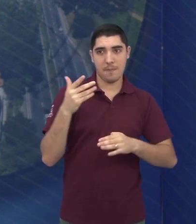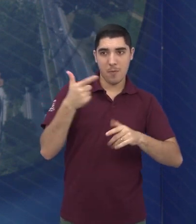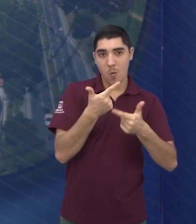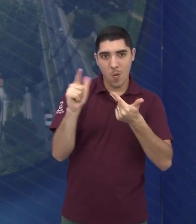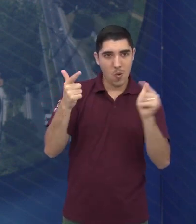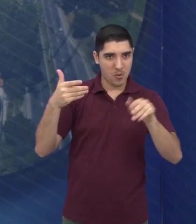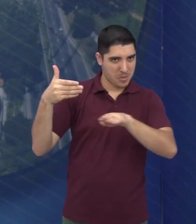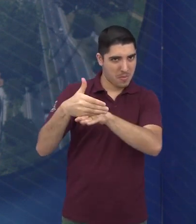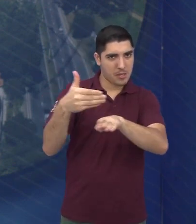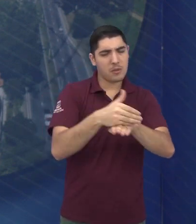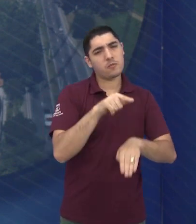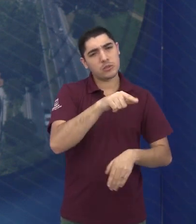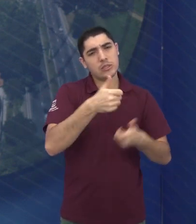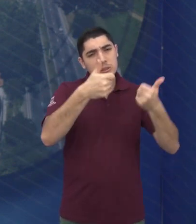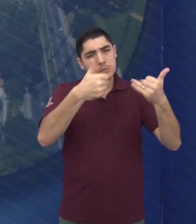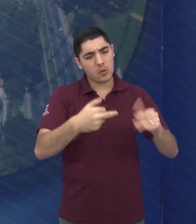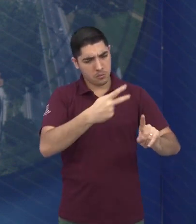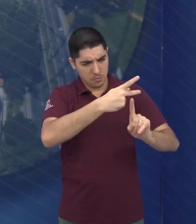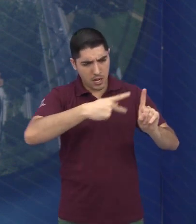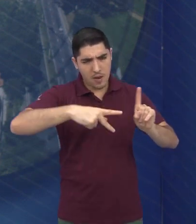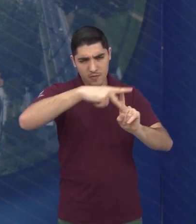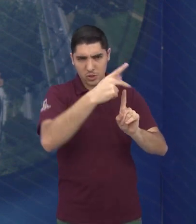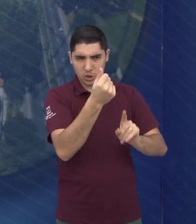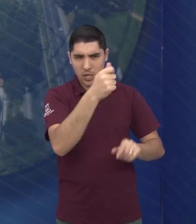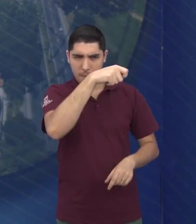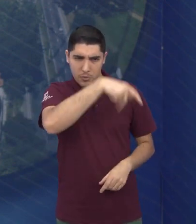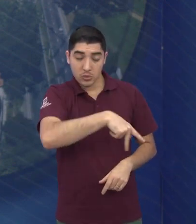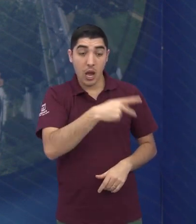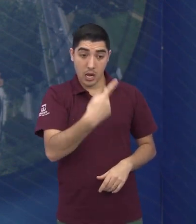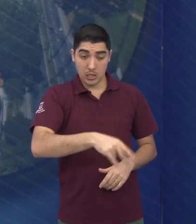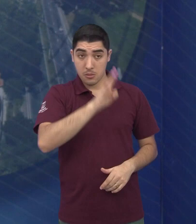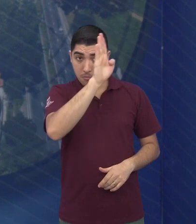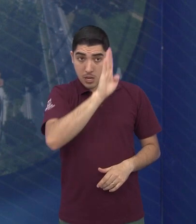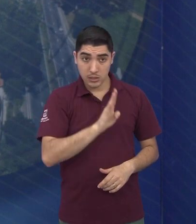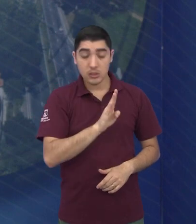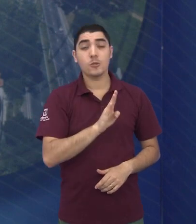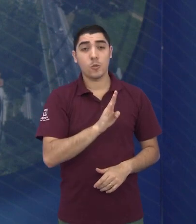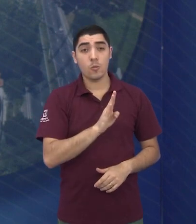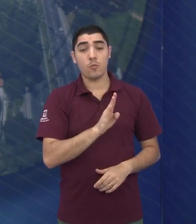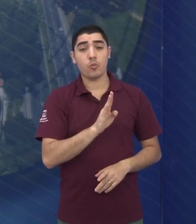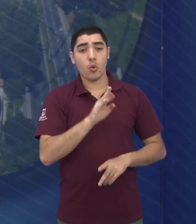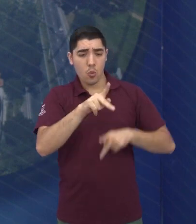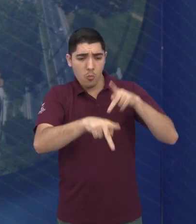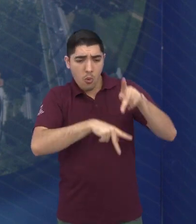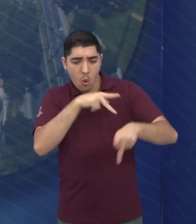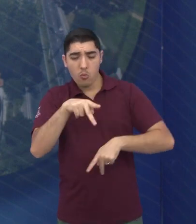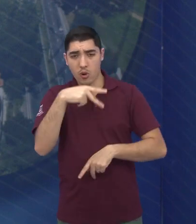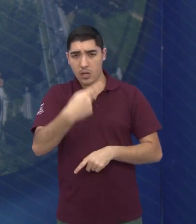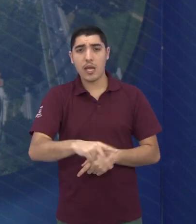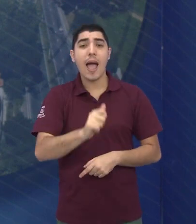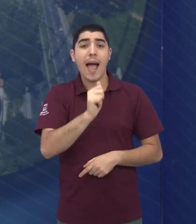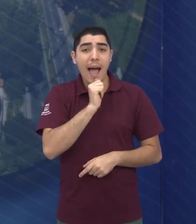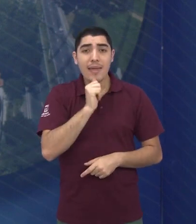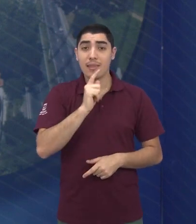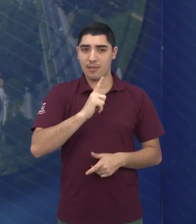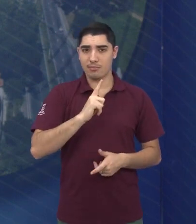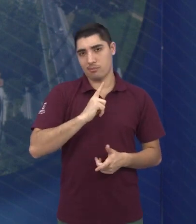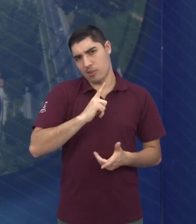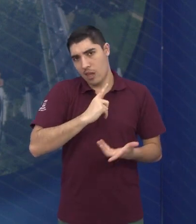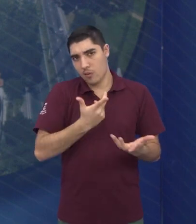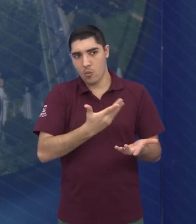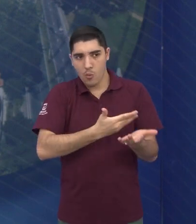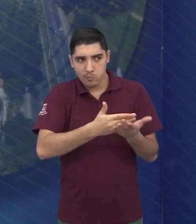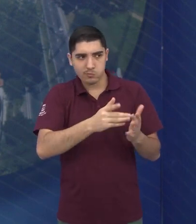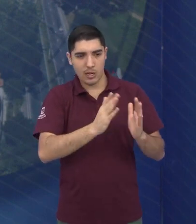Você falou da questão da previdência aqui no Brasil, que a população ainda está nesse processo de envelhecimento, mas a gente já